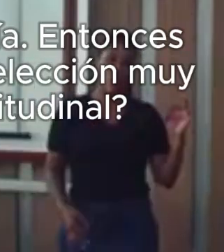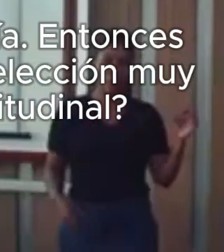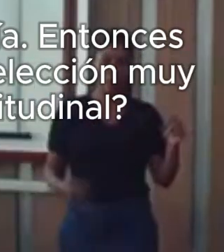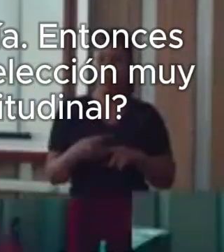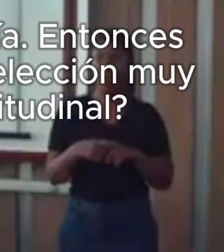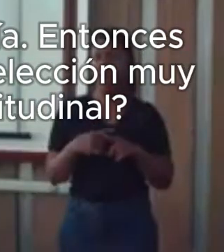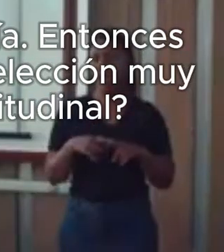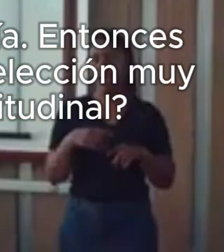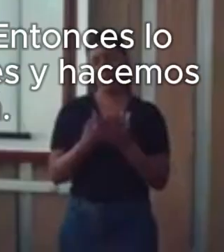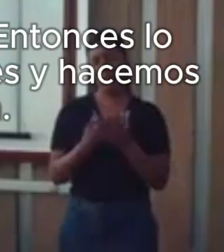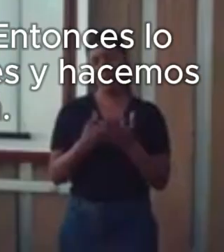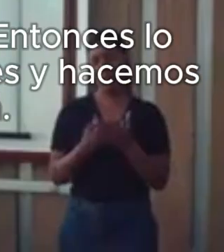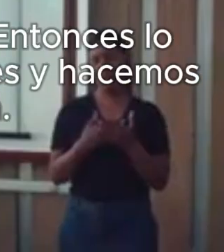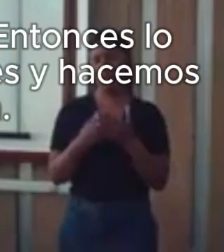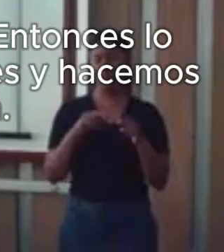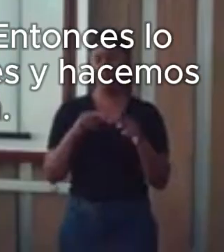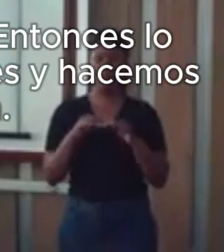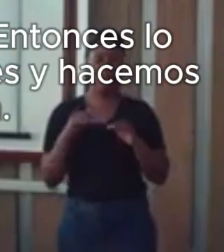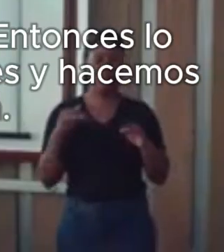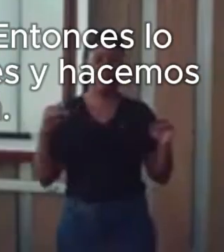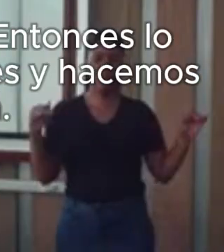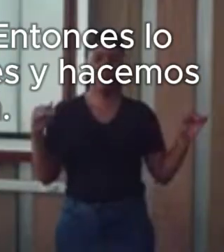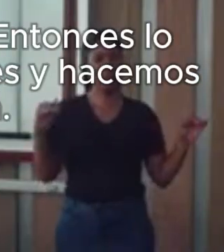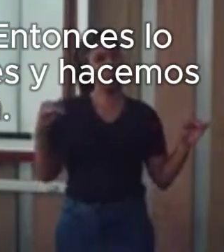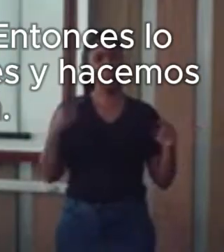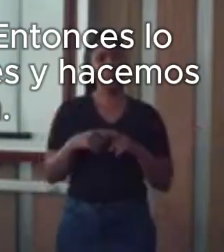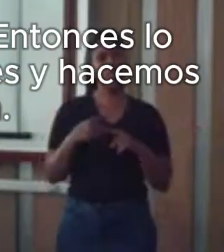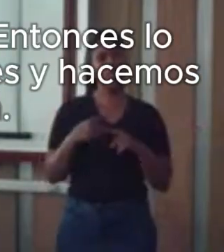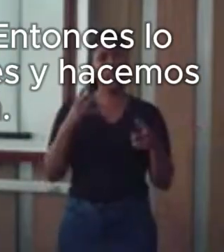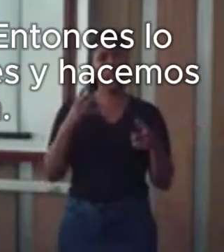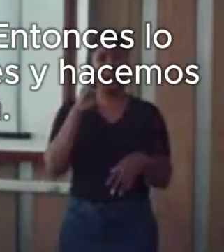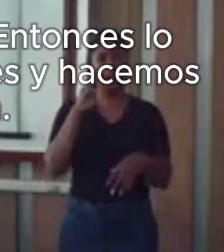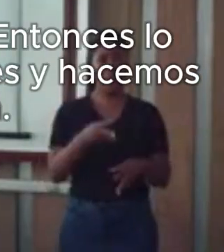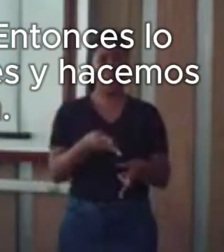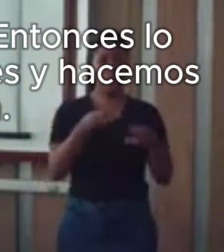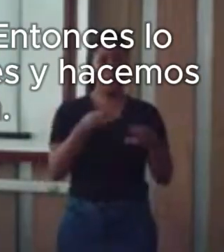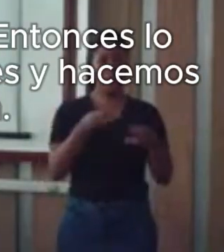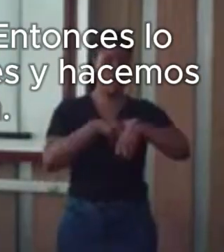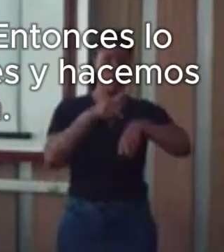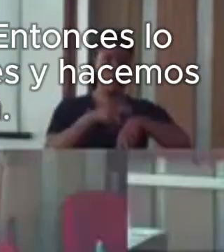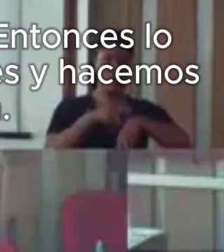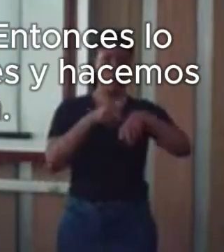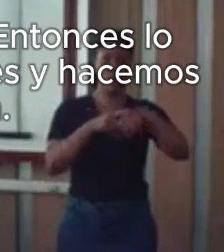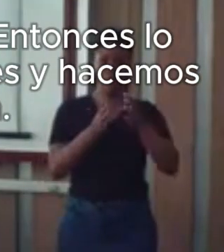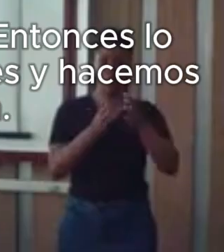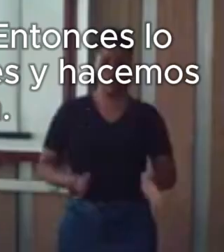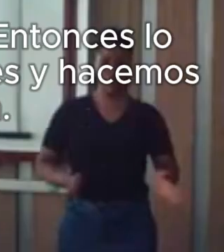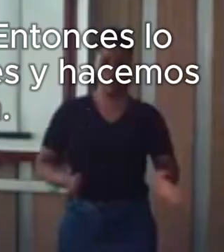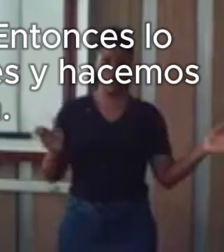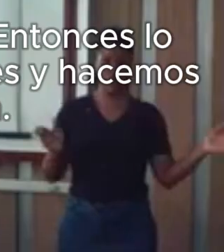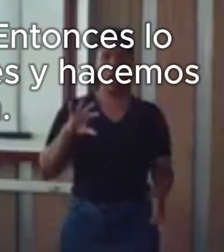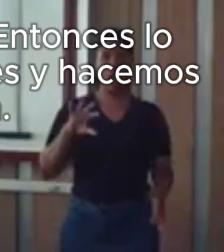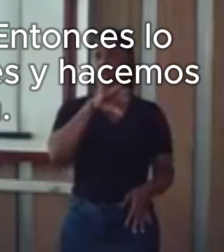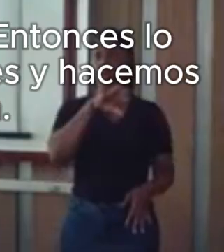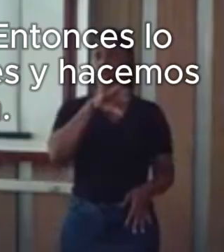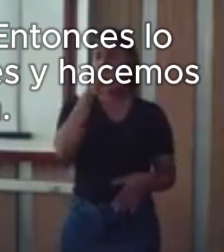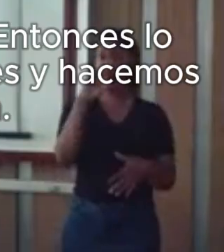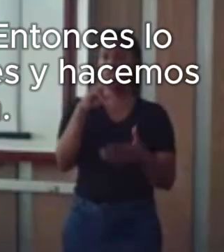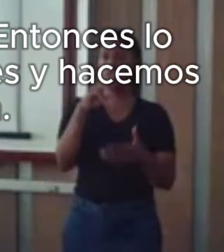que é um estudo longitudinal? Então, a gente quer olhar no tempo o que acontece com esses animais. Então, o que a gente faz